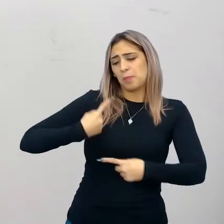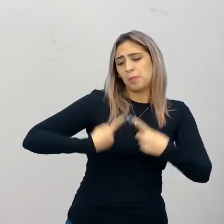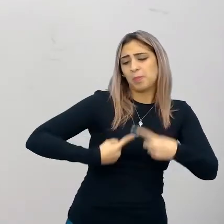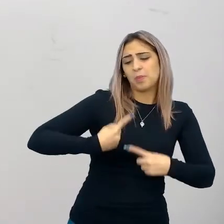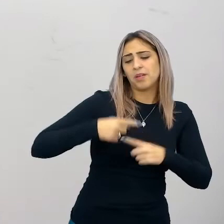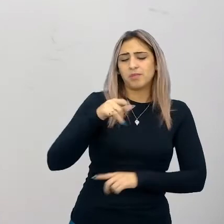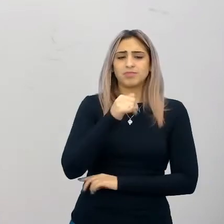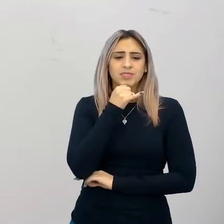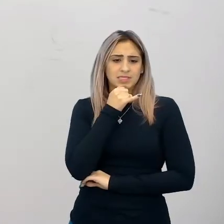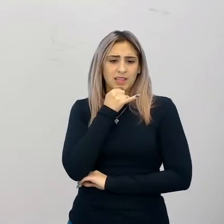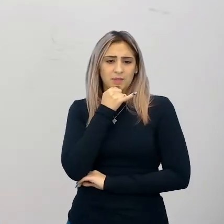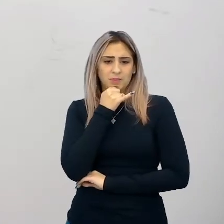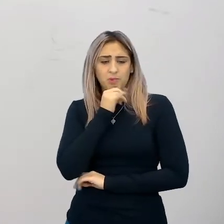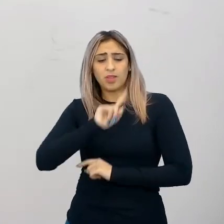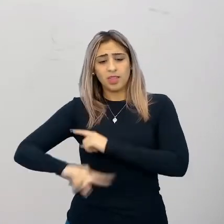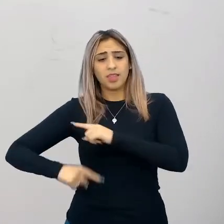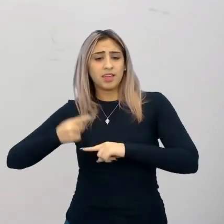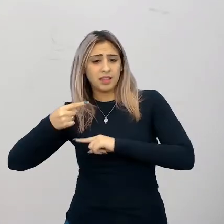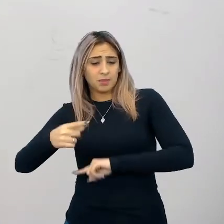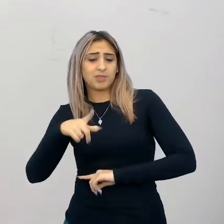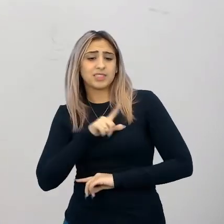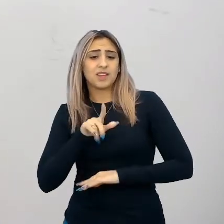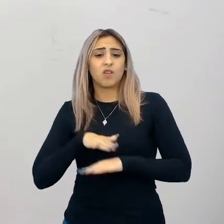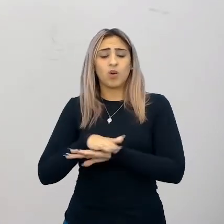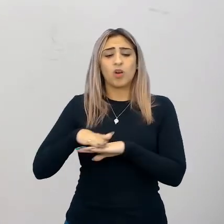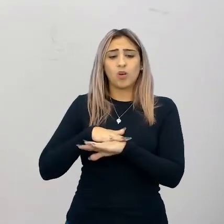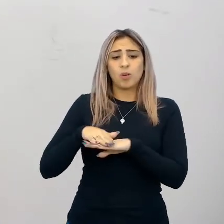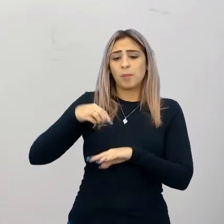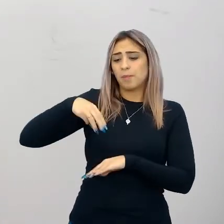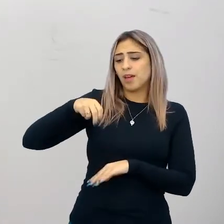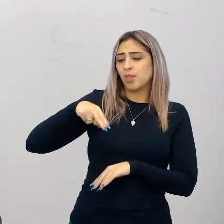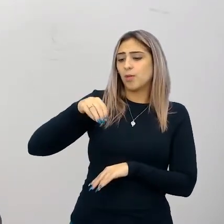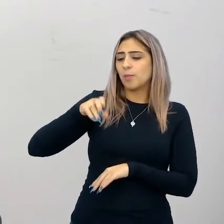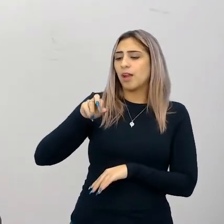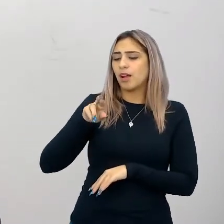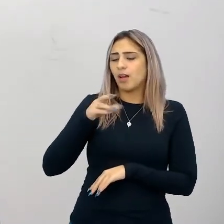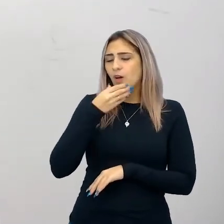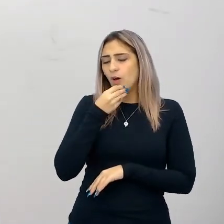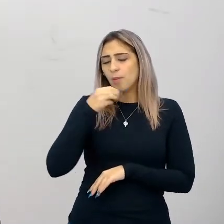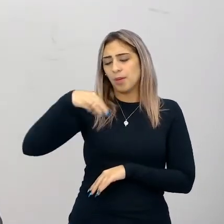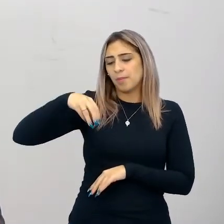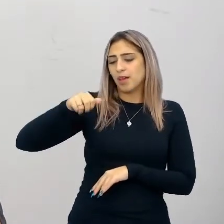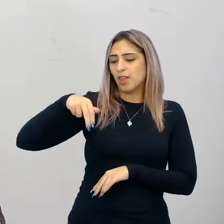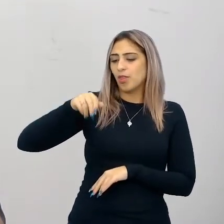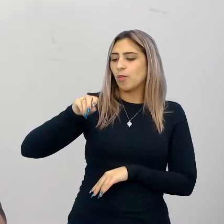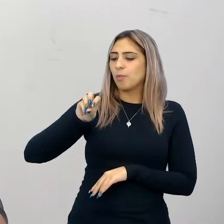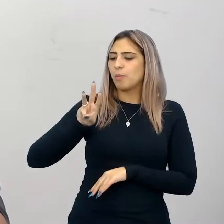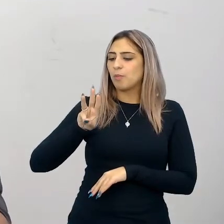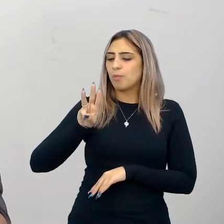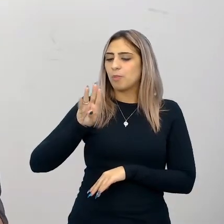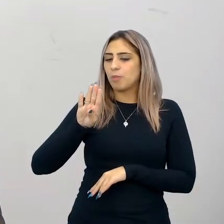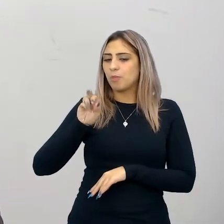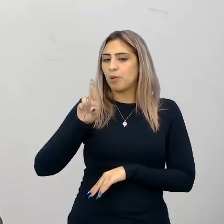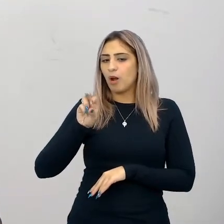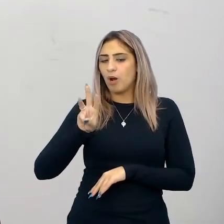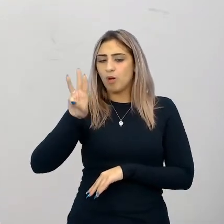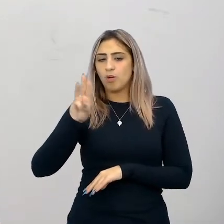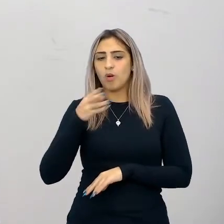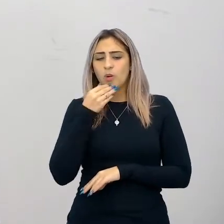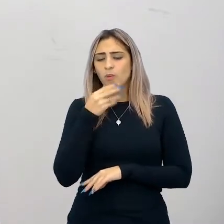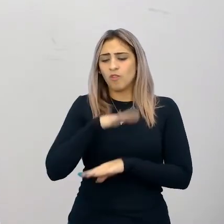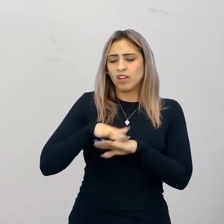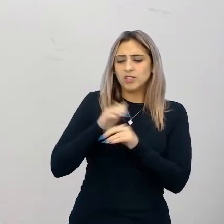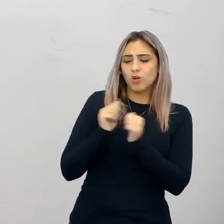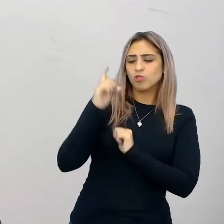por exemplo, depois teve lá a conversa com o Mano Brown, o pessoal dos Racionais MCs, a conversa com o diretor do filme, o